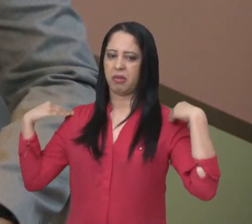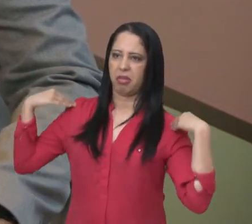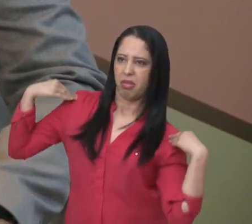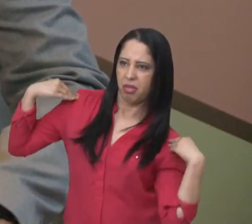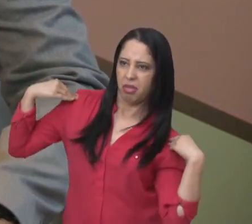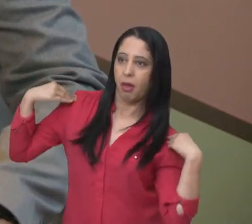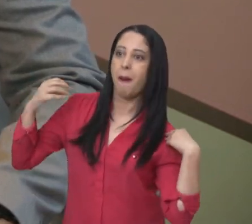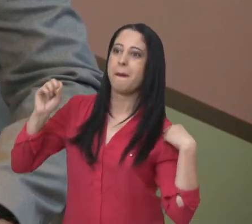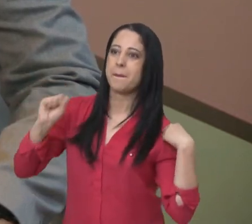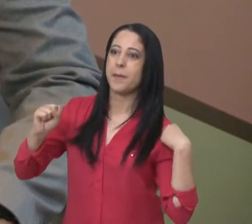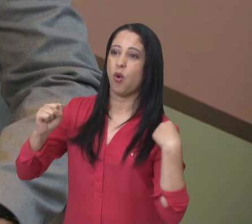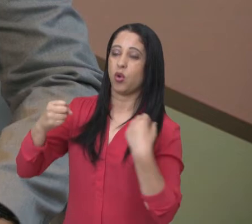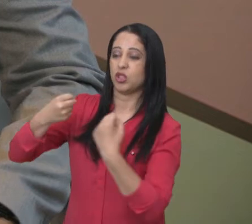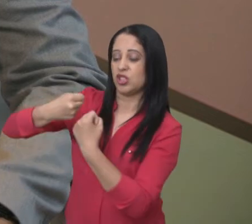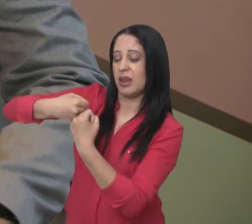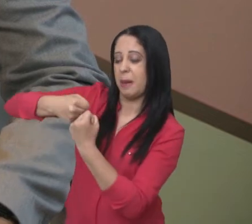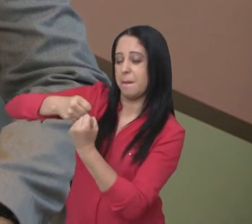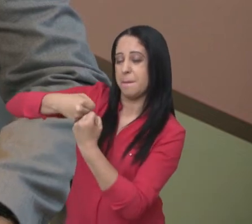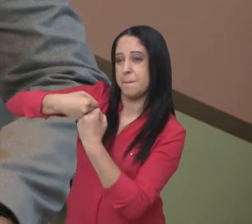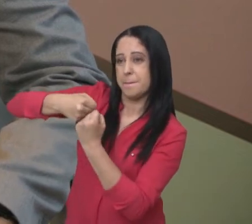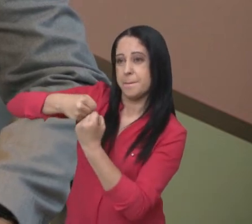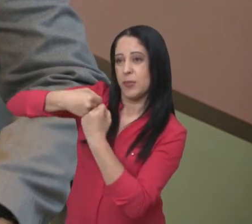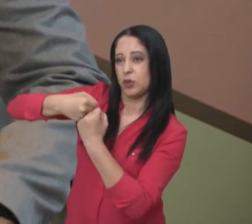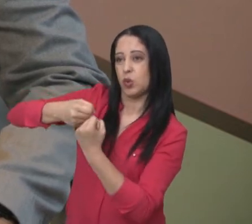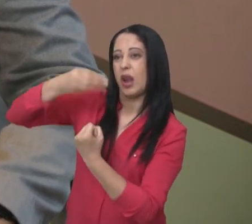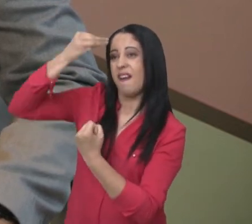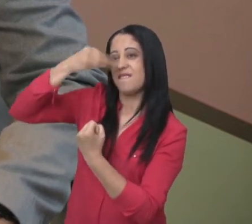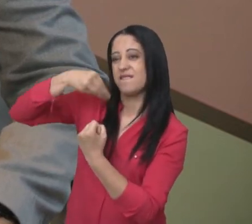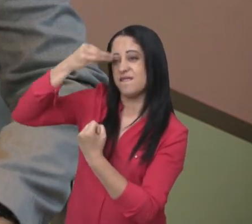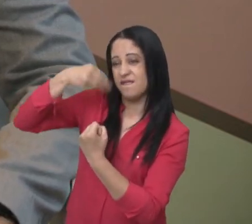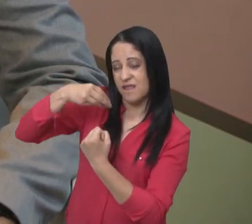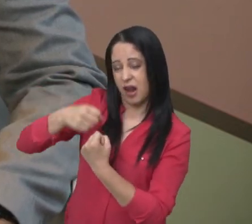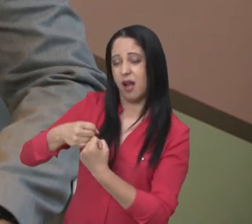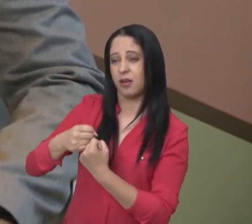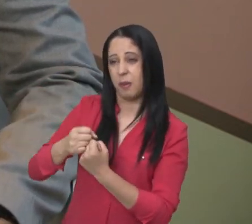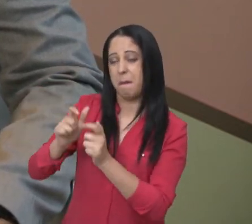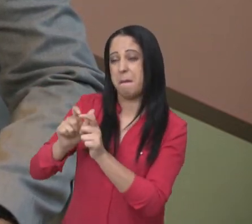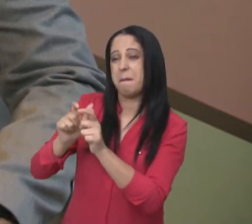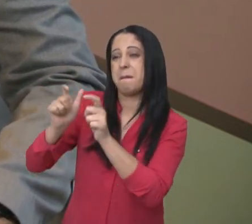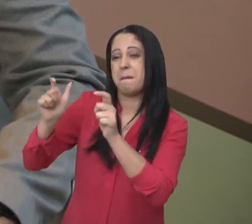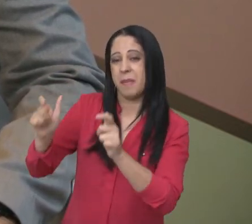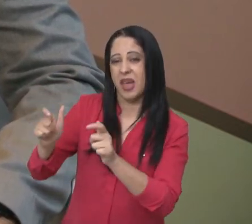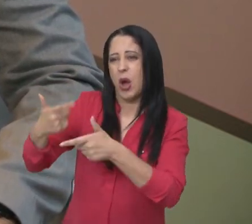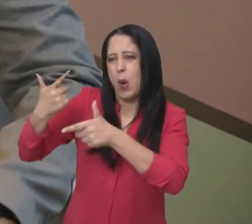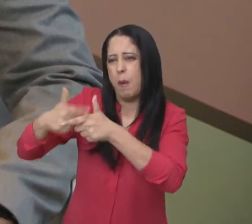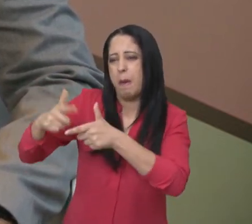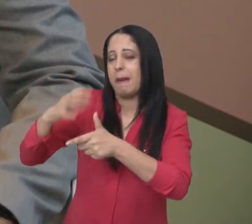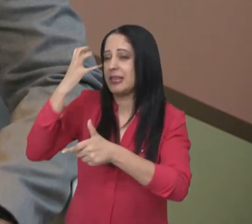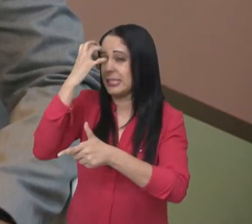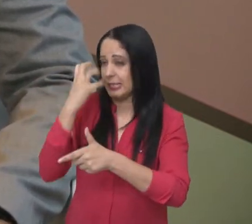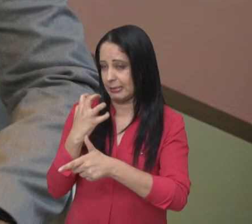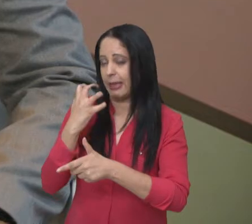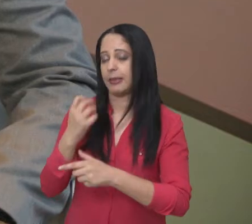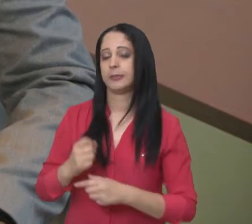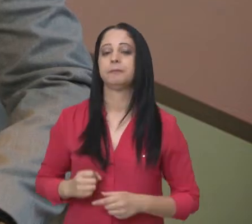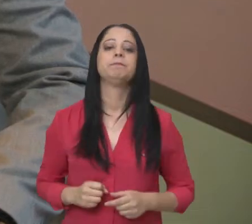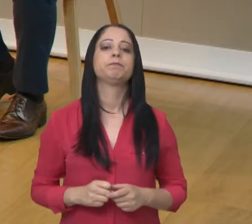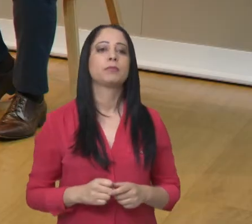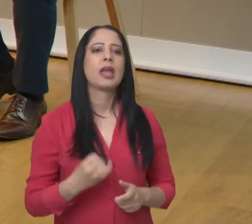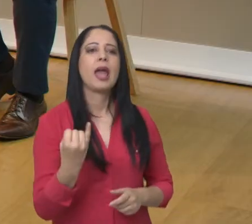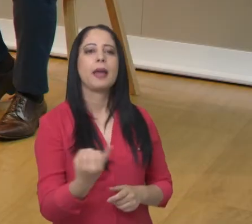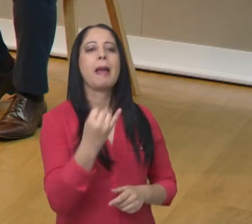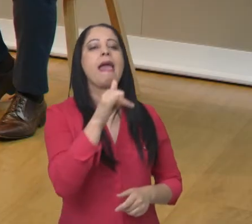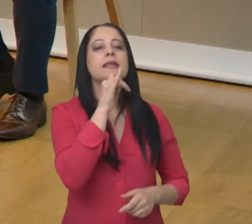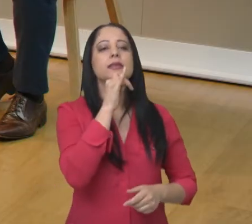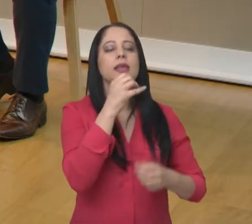causar um enfraquecimento da musculatura e isso depois vai gerar um problema estrutural muito maior na coluna, se tornando um problema bem maior. É importante alongar